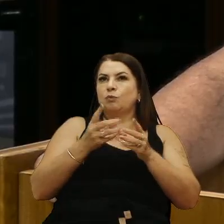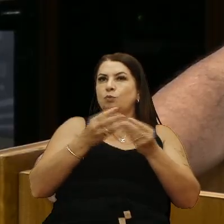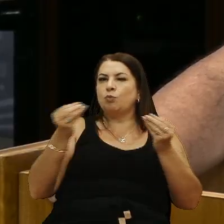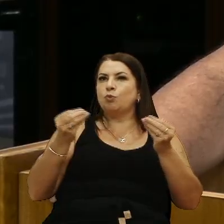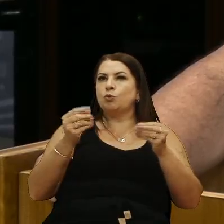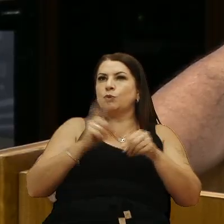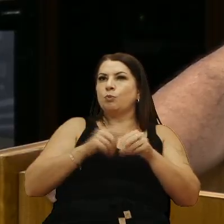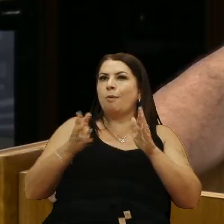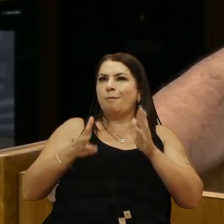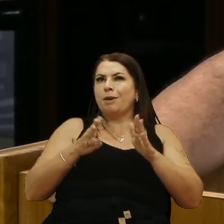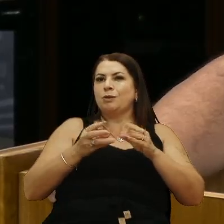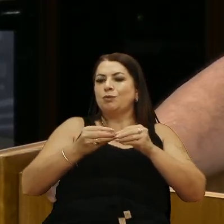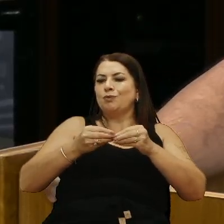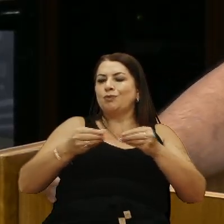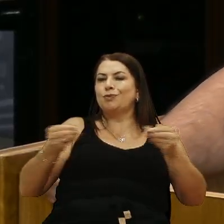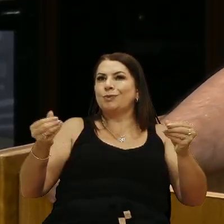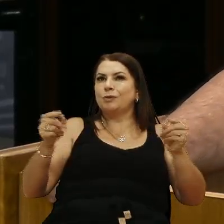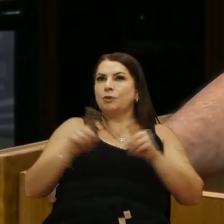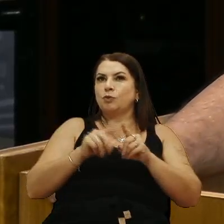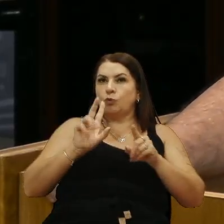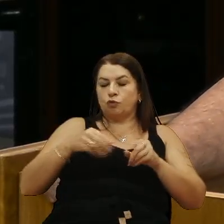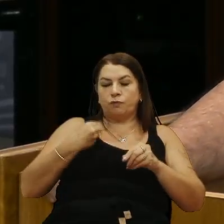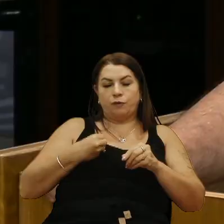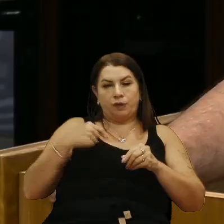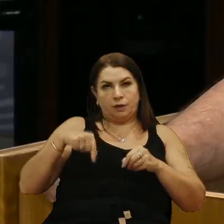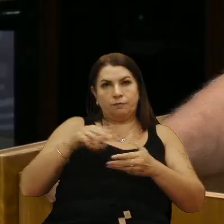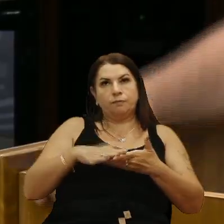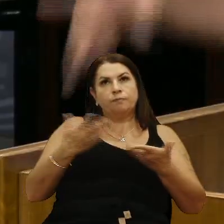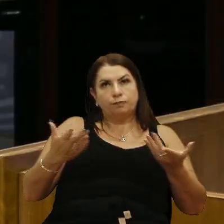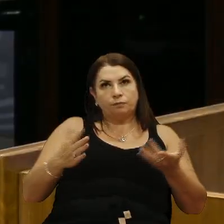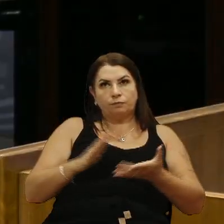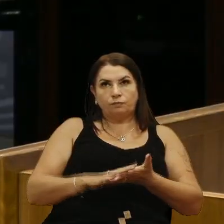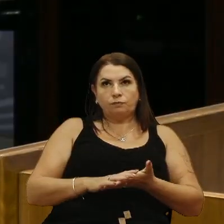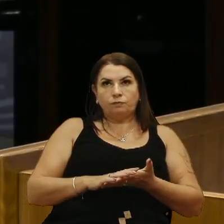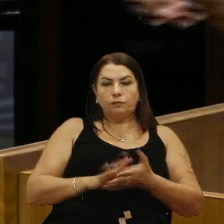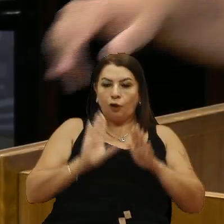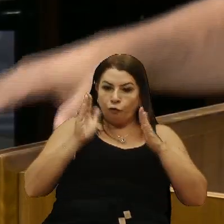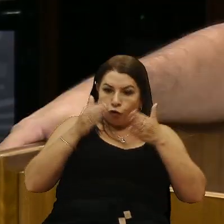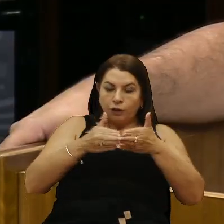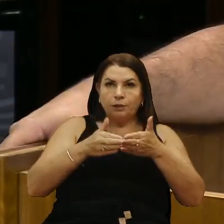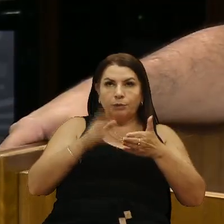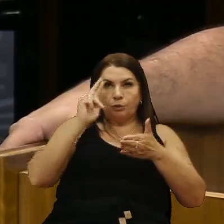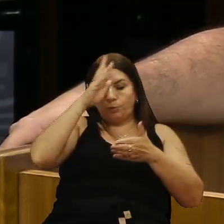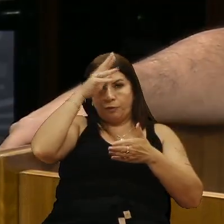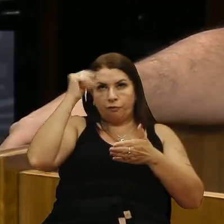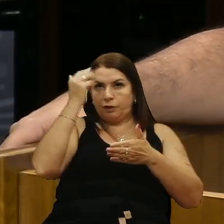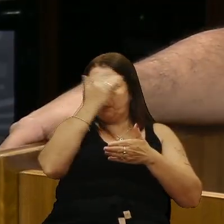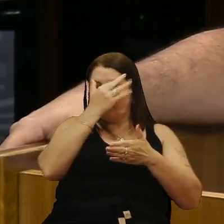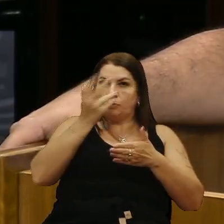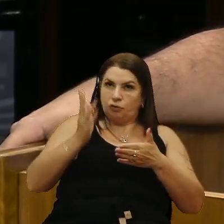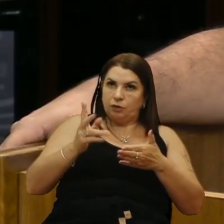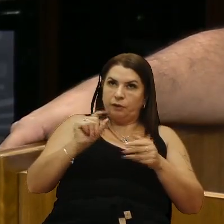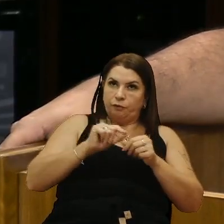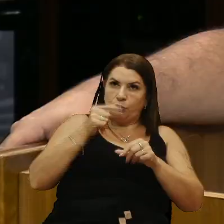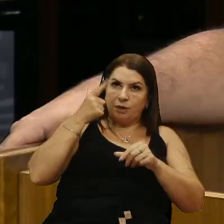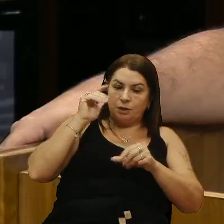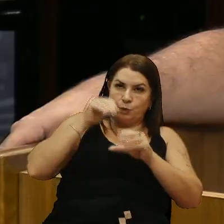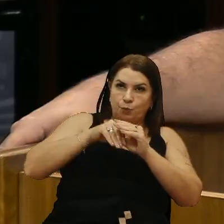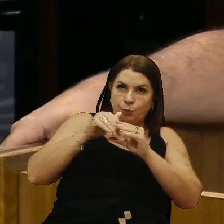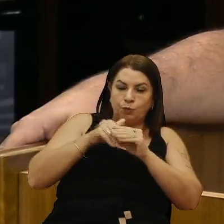muitos momentos do que eu já vivi aqui. Então, foquemos, prefeito Adiló, já que o senhor foi